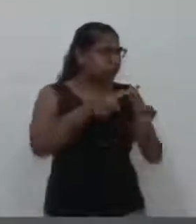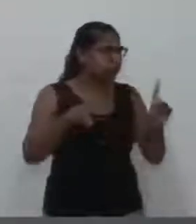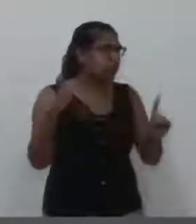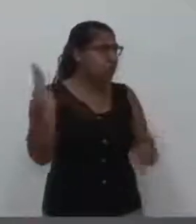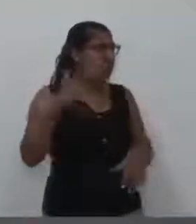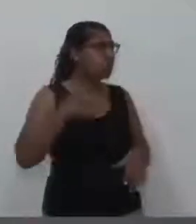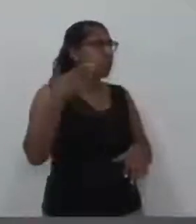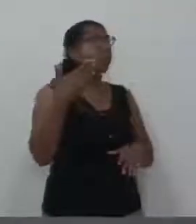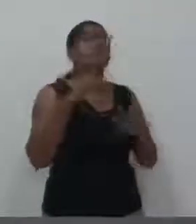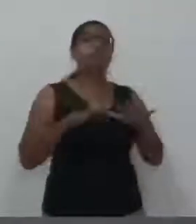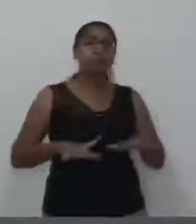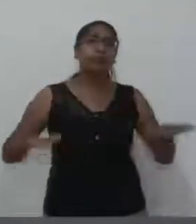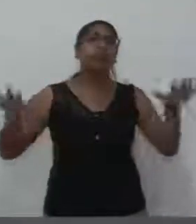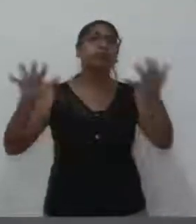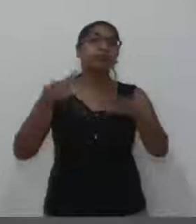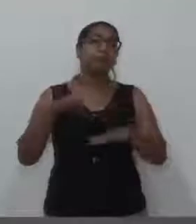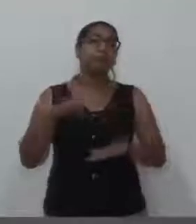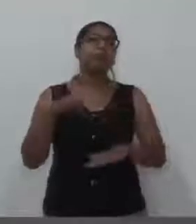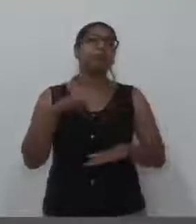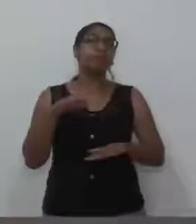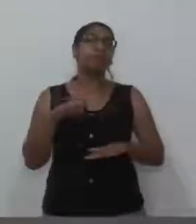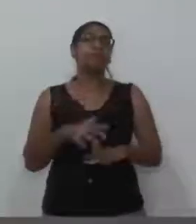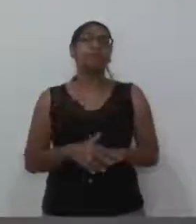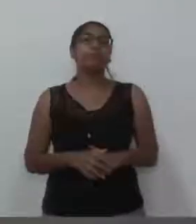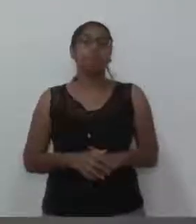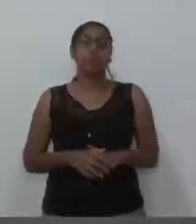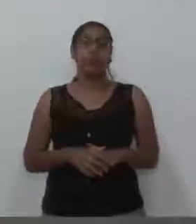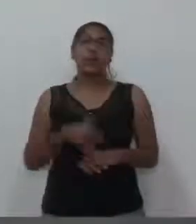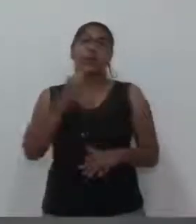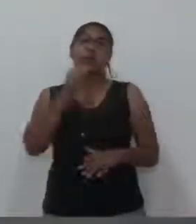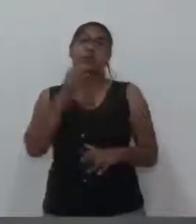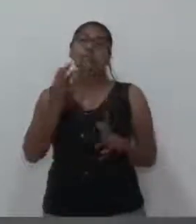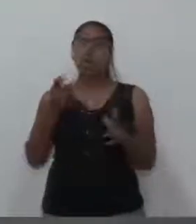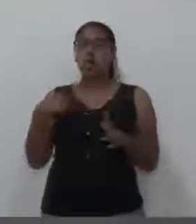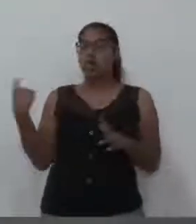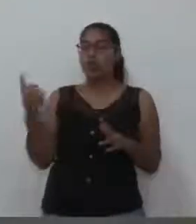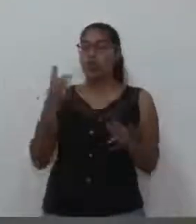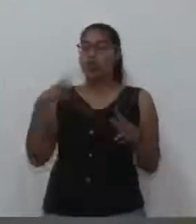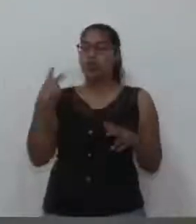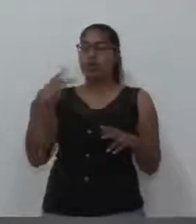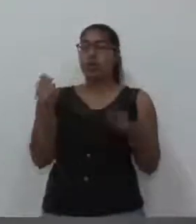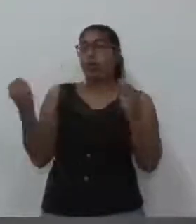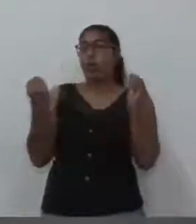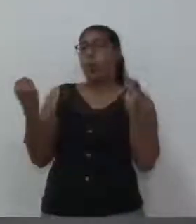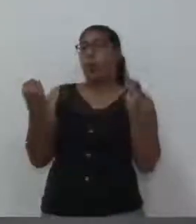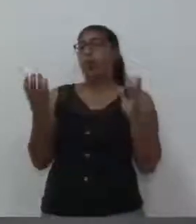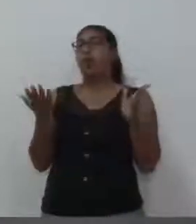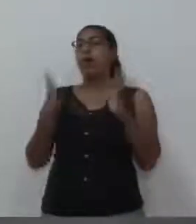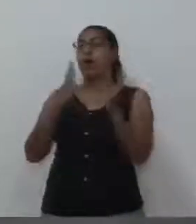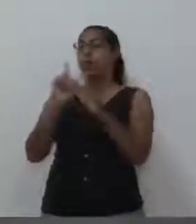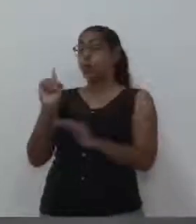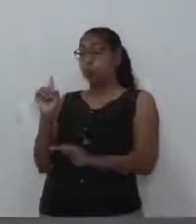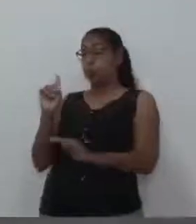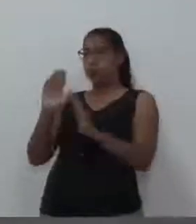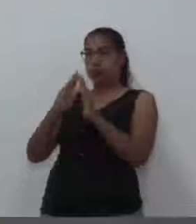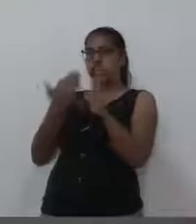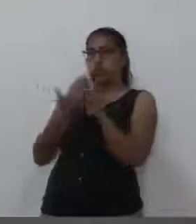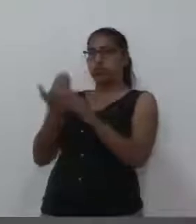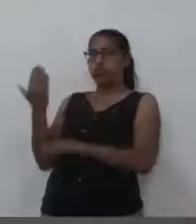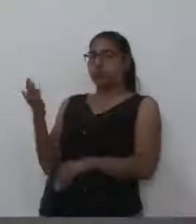a gente consegue até fazer um revezamento, né? Precisa todo mundo ir na mesma escola, mas eu acho que é de bom tom. Talvez a